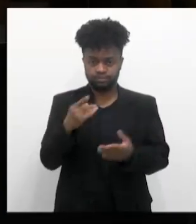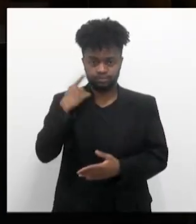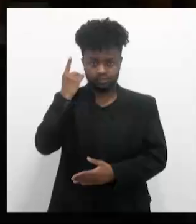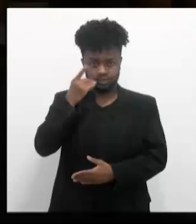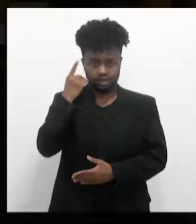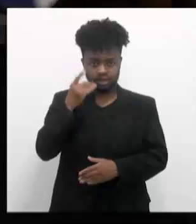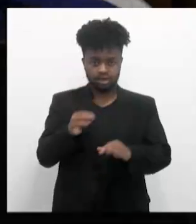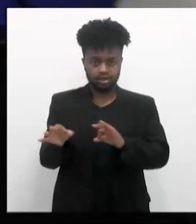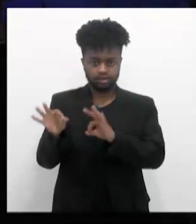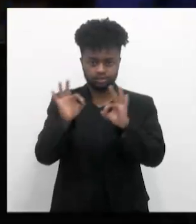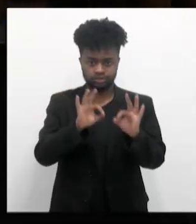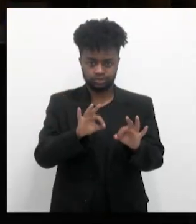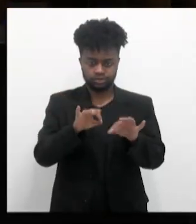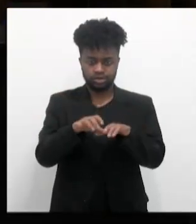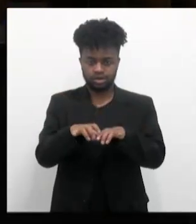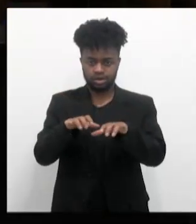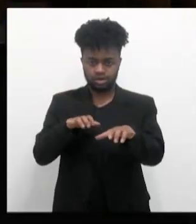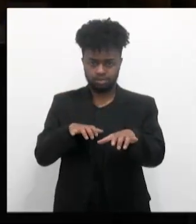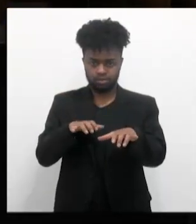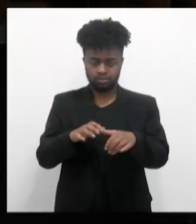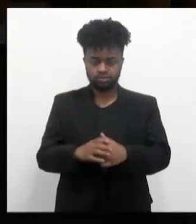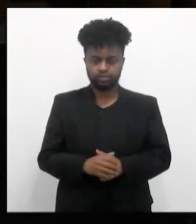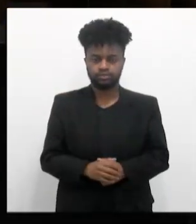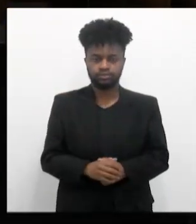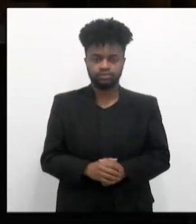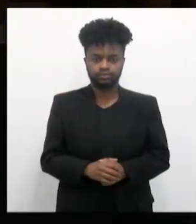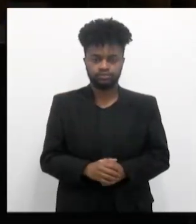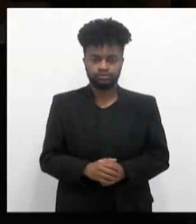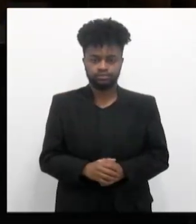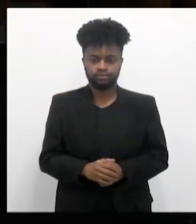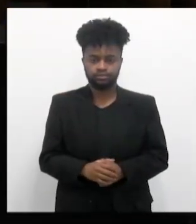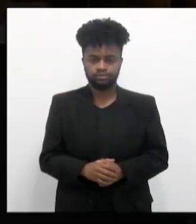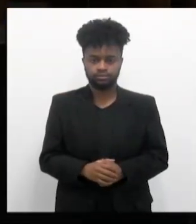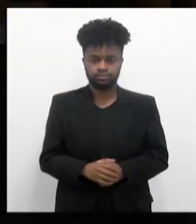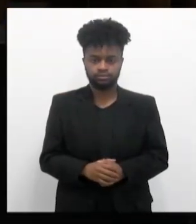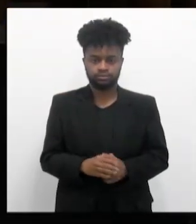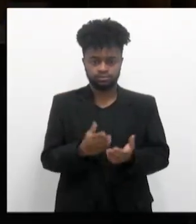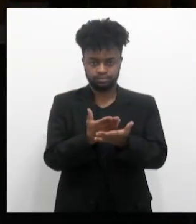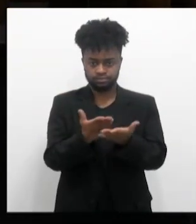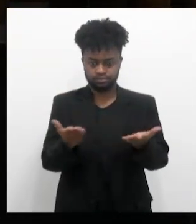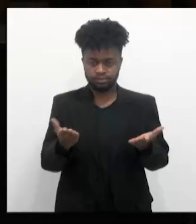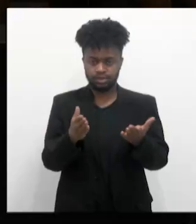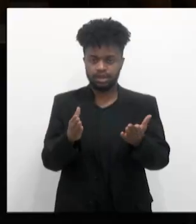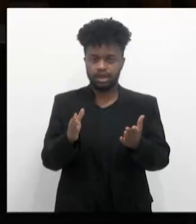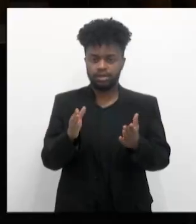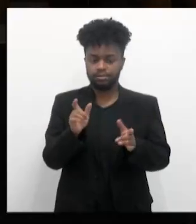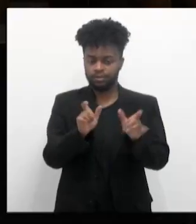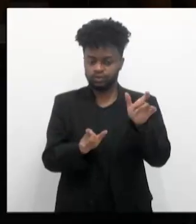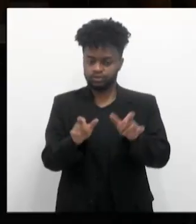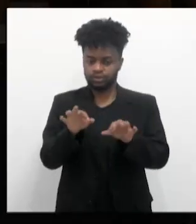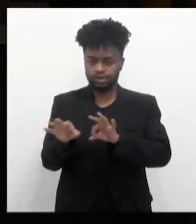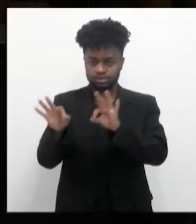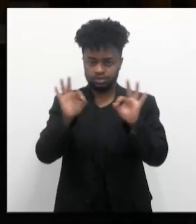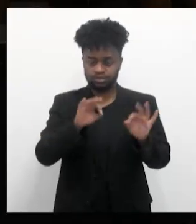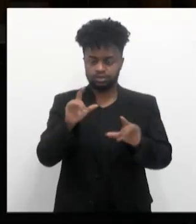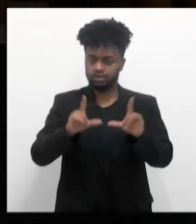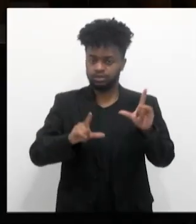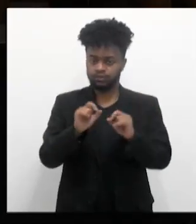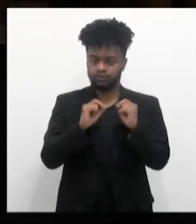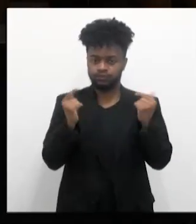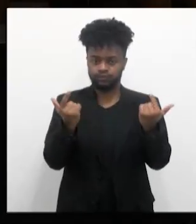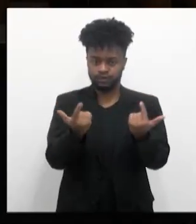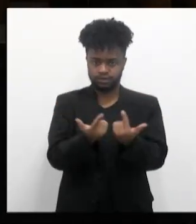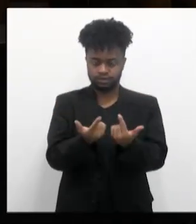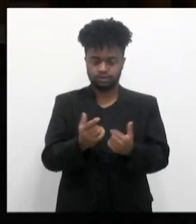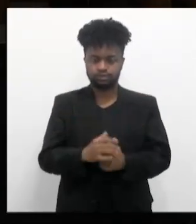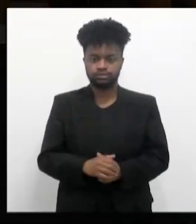deputados que nos acompanham de forma remota, senhoras e senhores telespectadores da TV